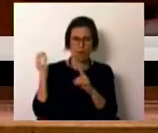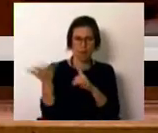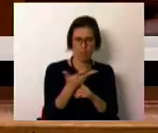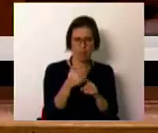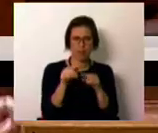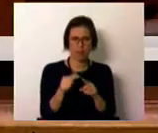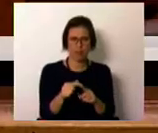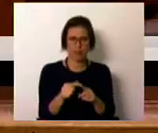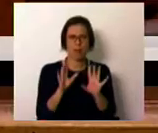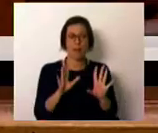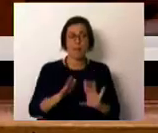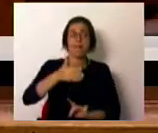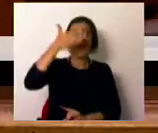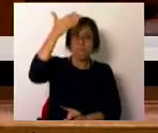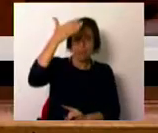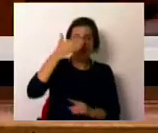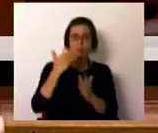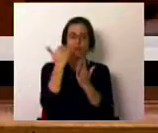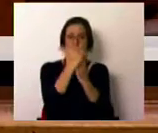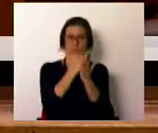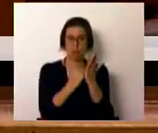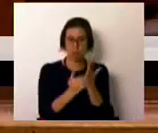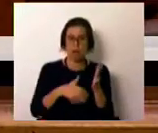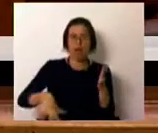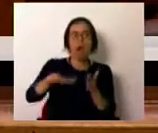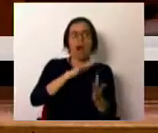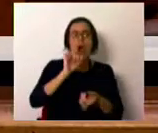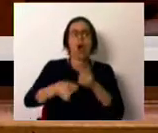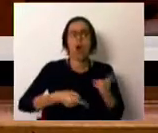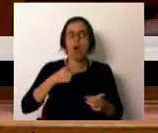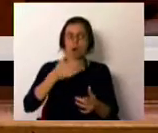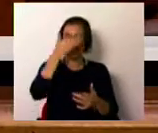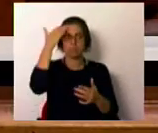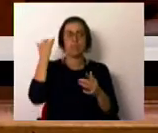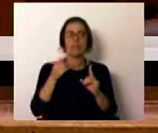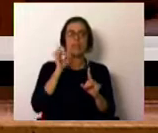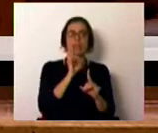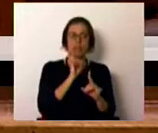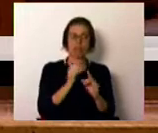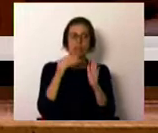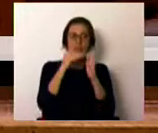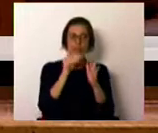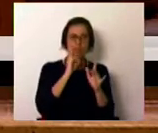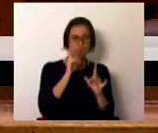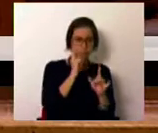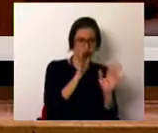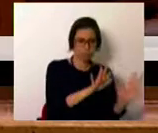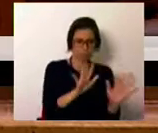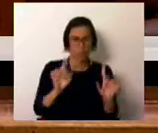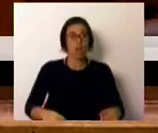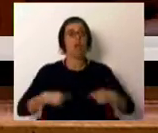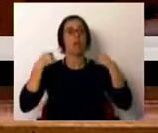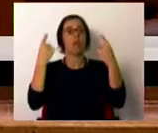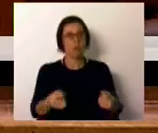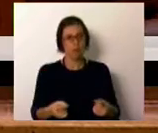em causa, era primeiro a classificação das áreas que se considera importante classificar e depois,